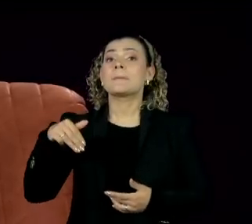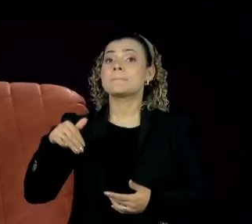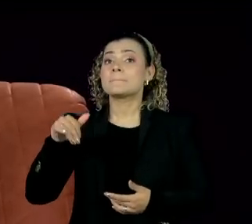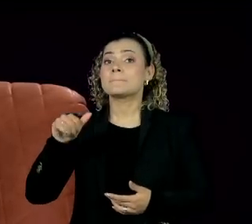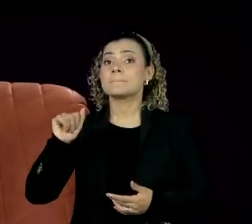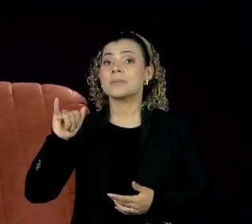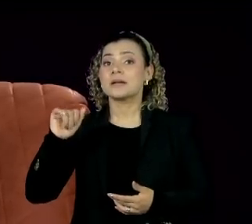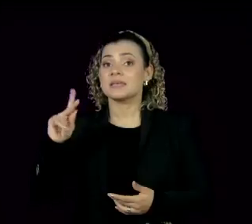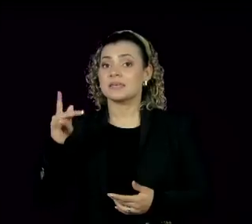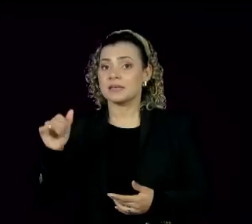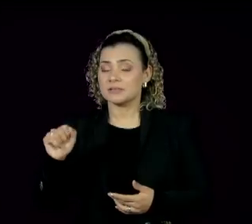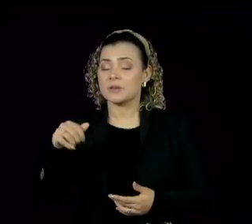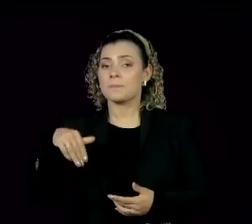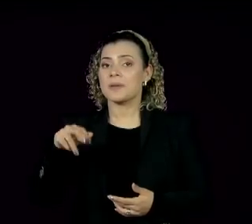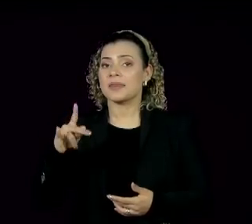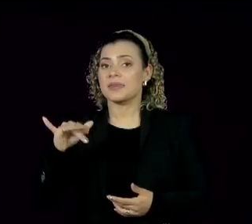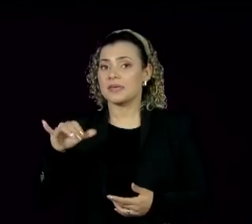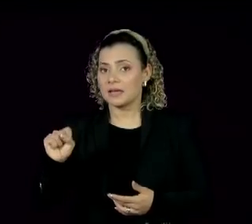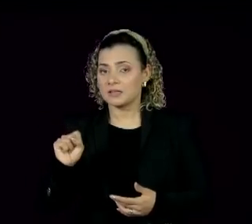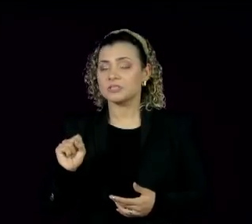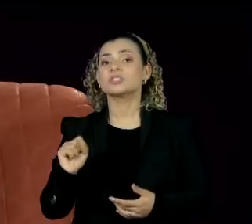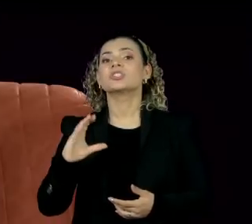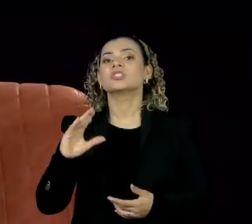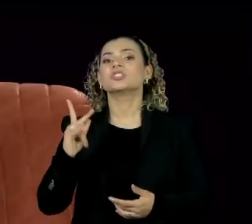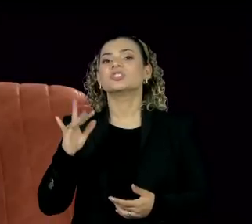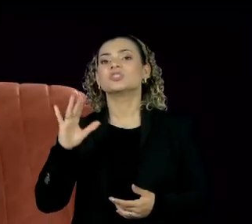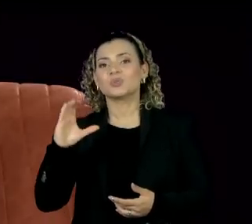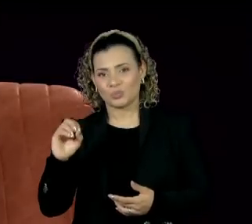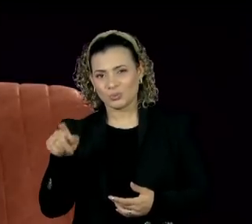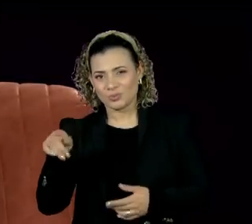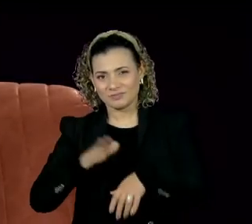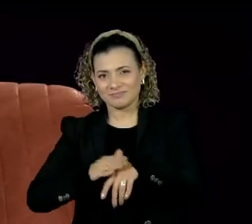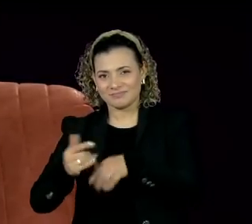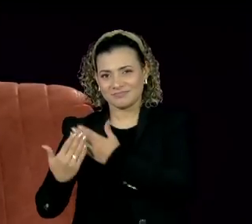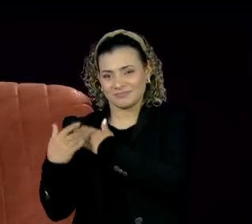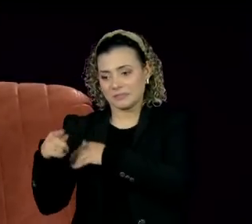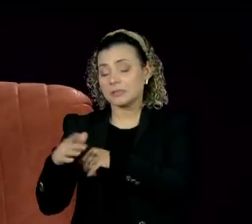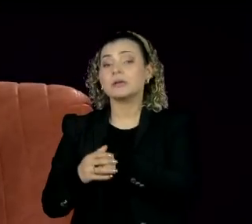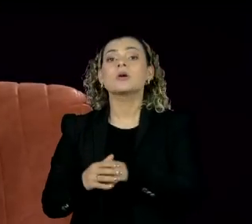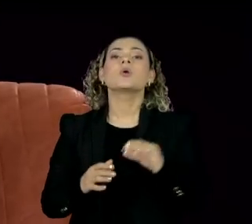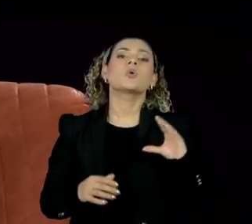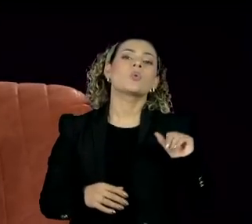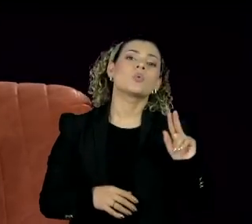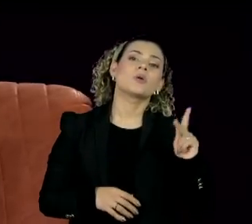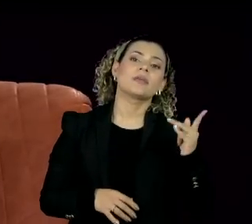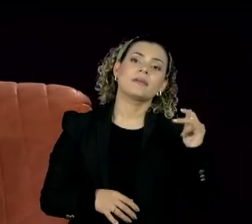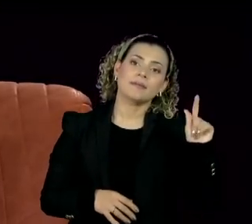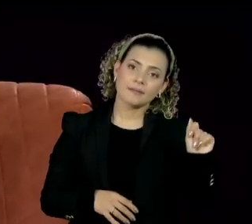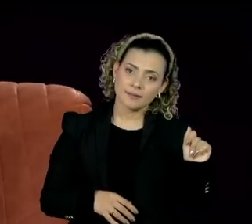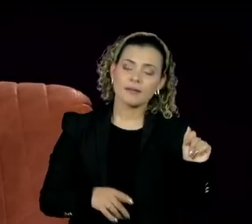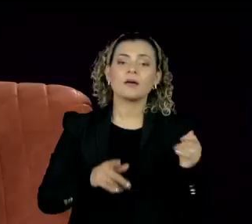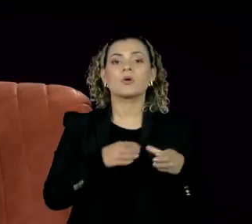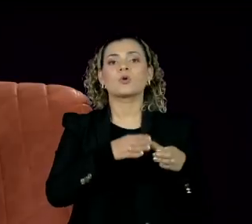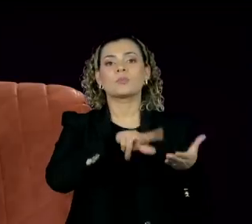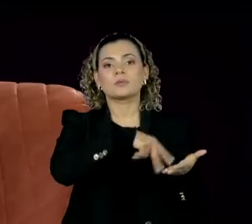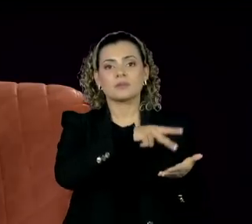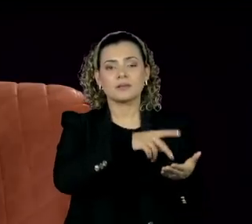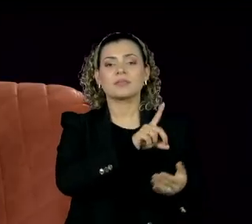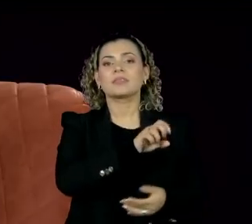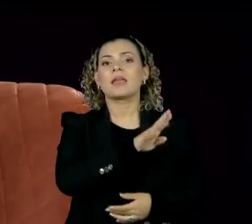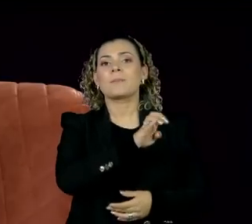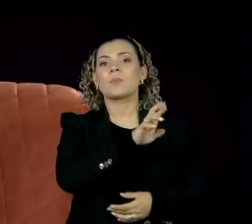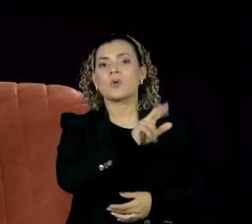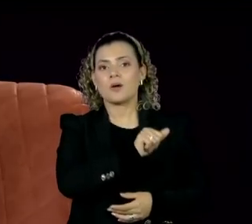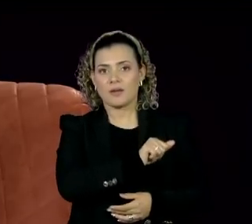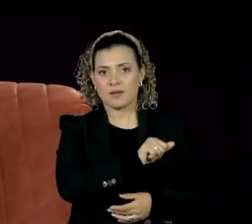era a Débora Beltrão com o Chico Dias e a Debbie Bloch. Você tinha o Coringa, grupo de dança com a Graciela, Débora